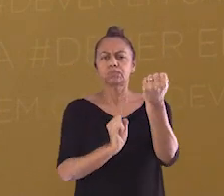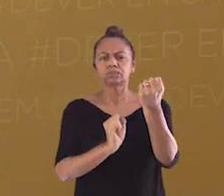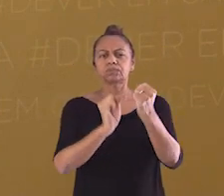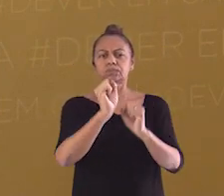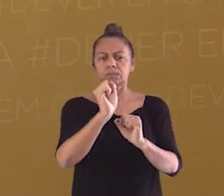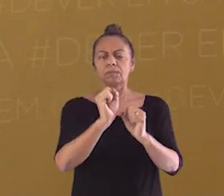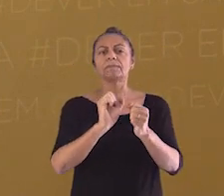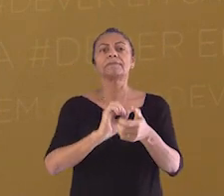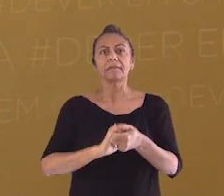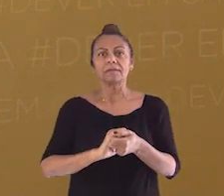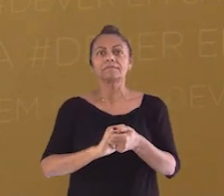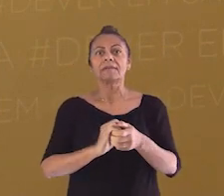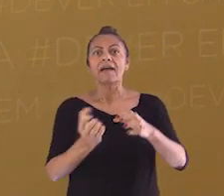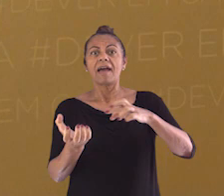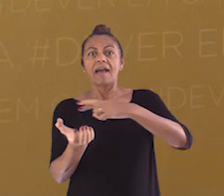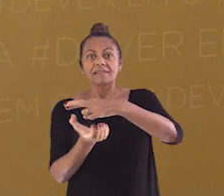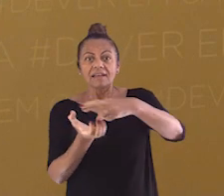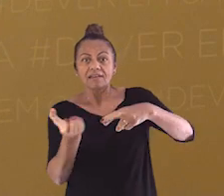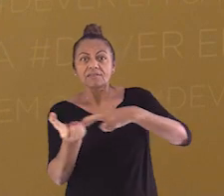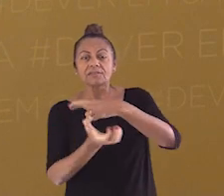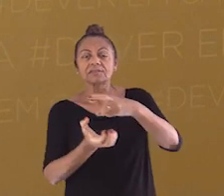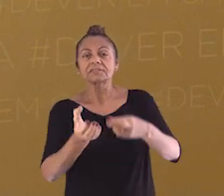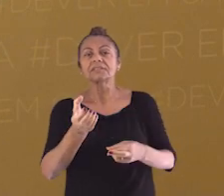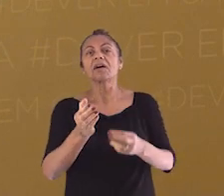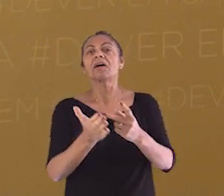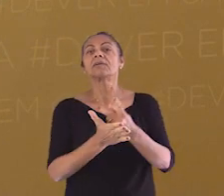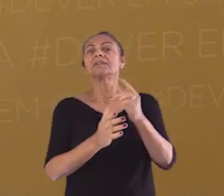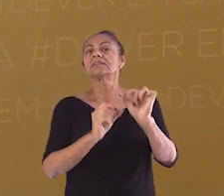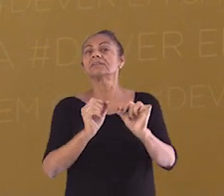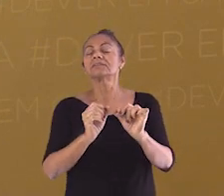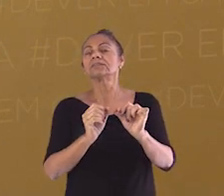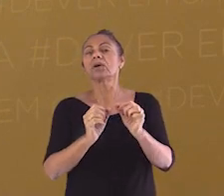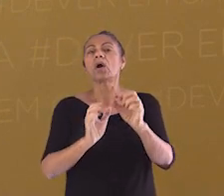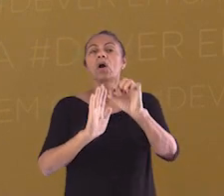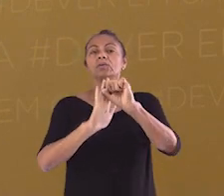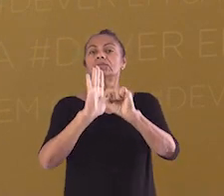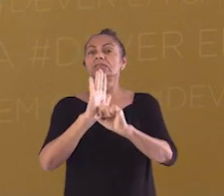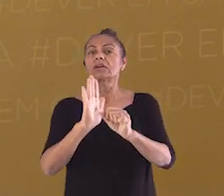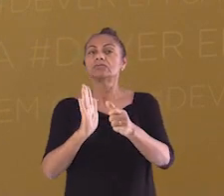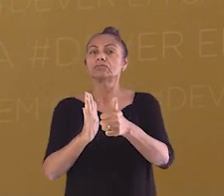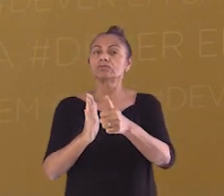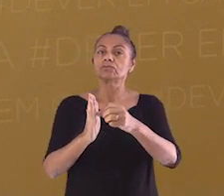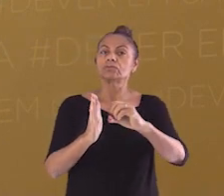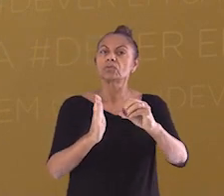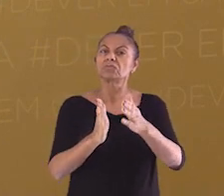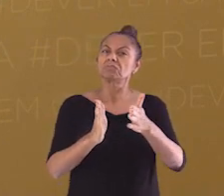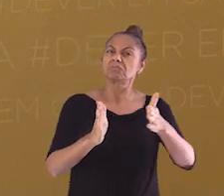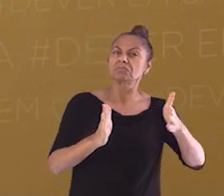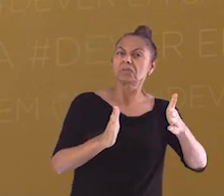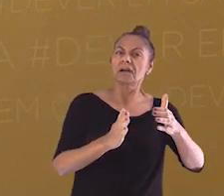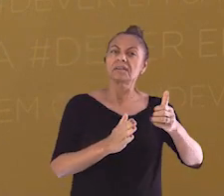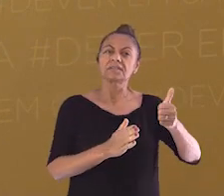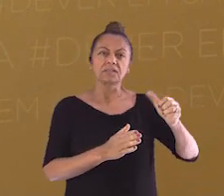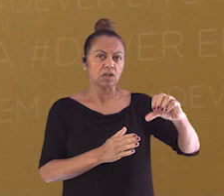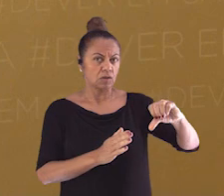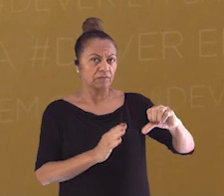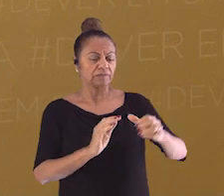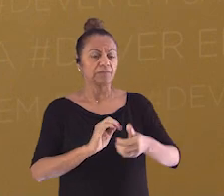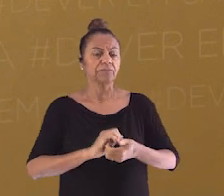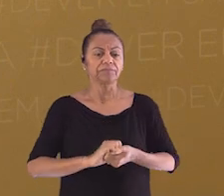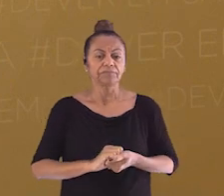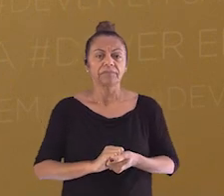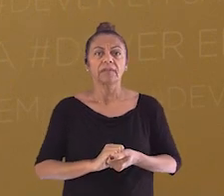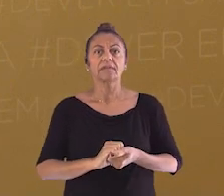revolução aconteceu nos séculos XVIII e XIX. Então, com a adoção de técnicas e maquinários para